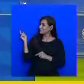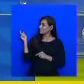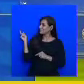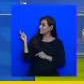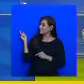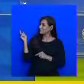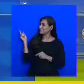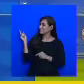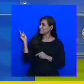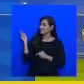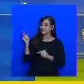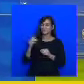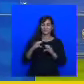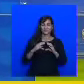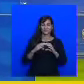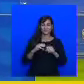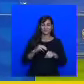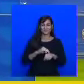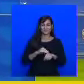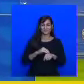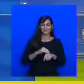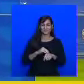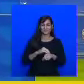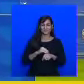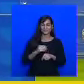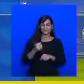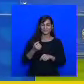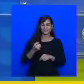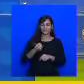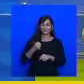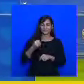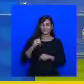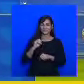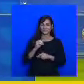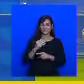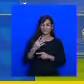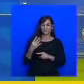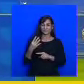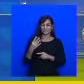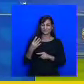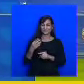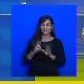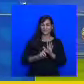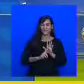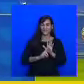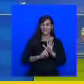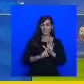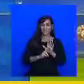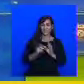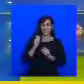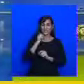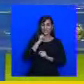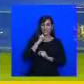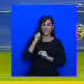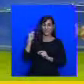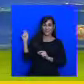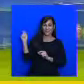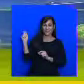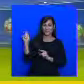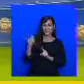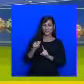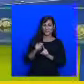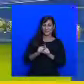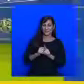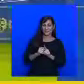Tá na tela. Bola marrom 04. Marrom 04, correspondente ao mês de